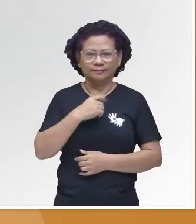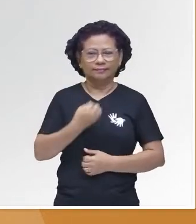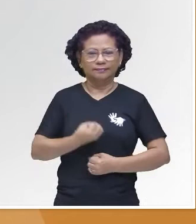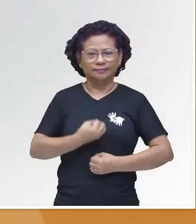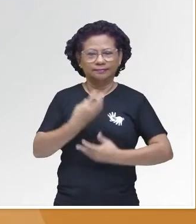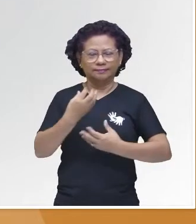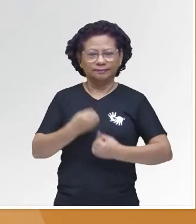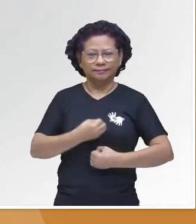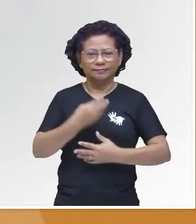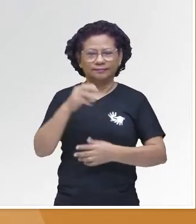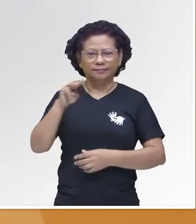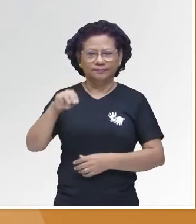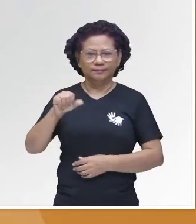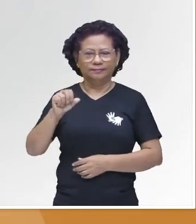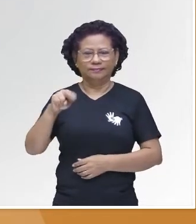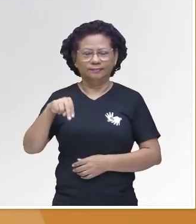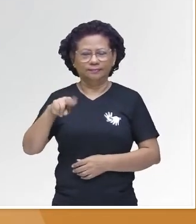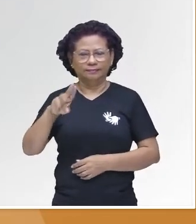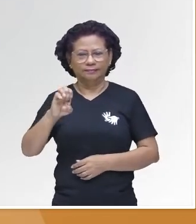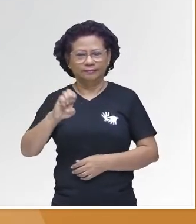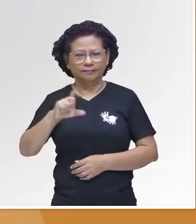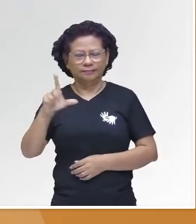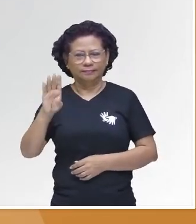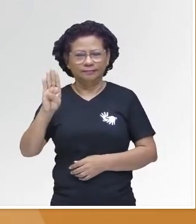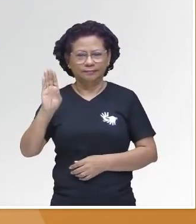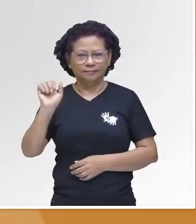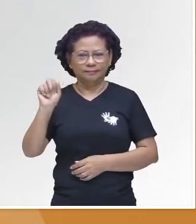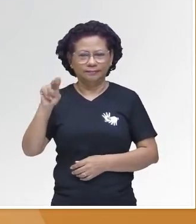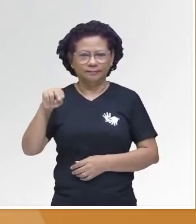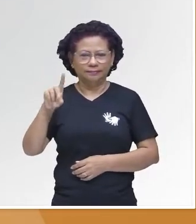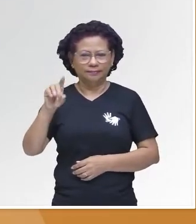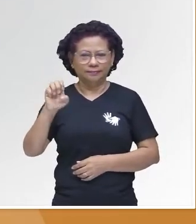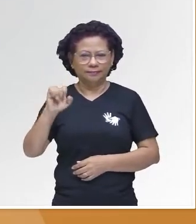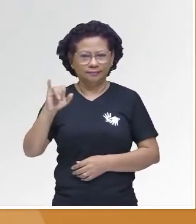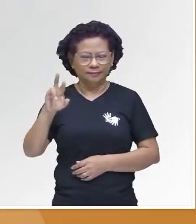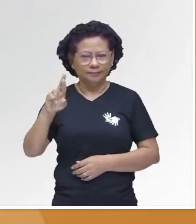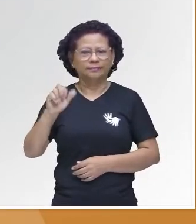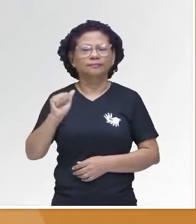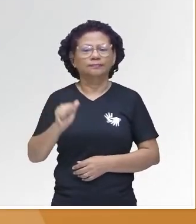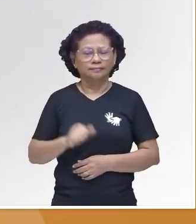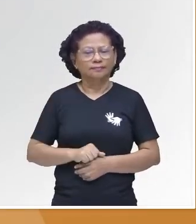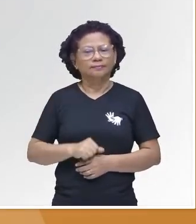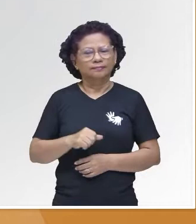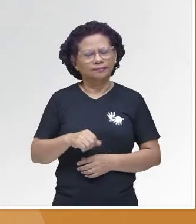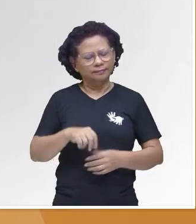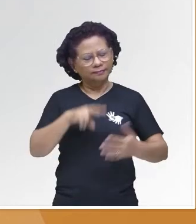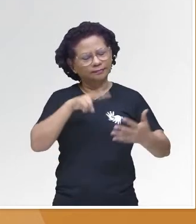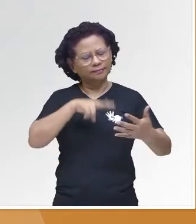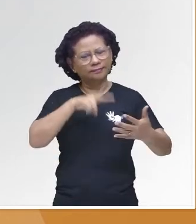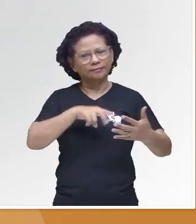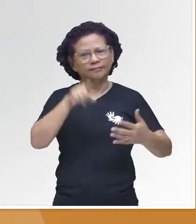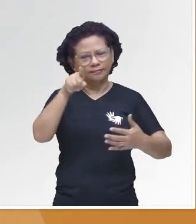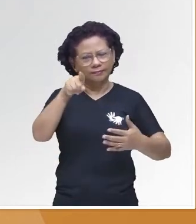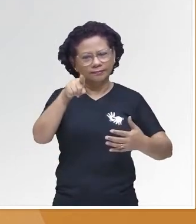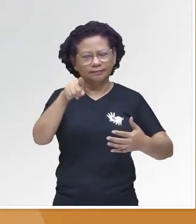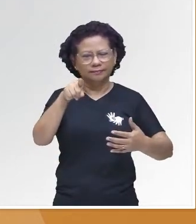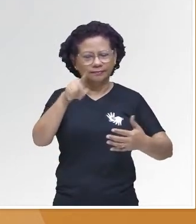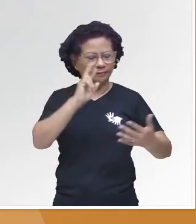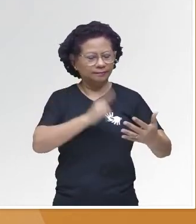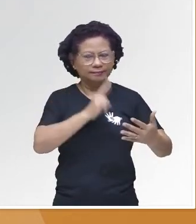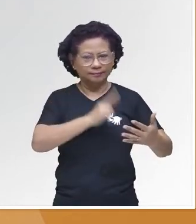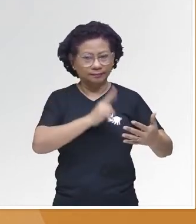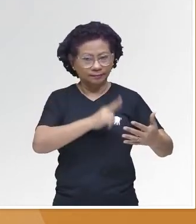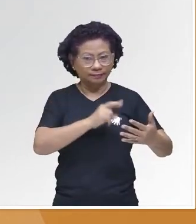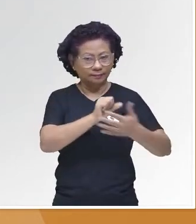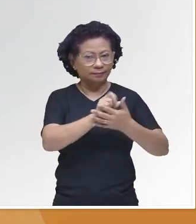Manuel Bandeira. Depois que nós fizermos a análise do poema, vocês vão responder ao questionamento,